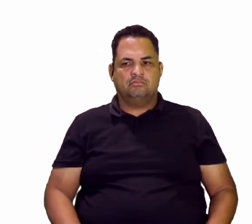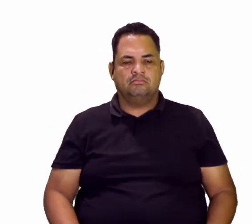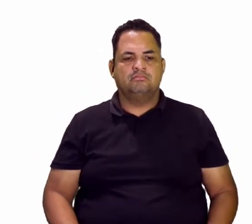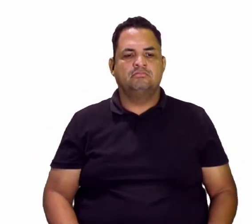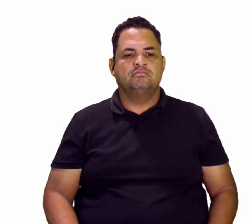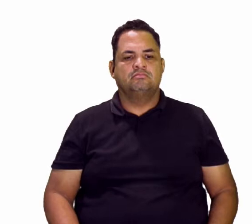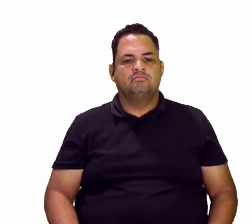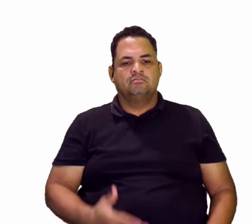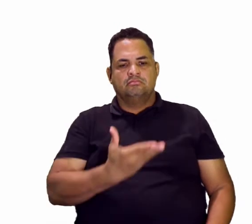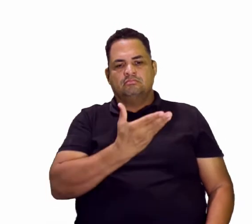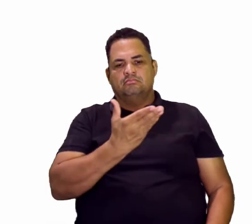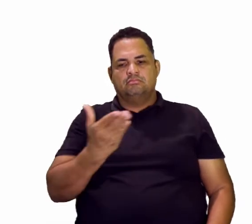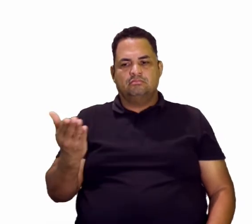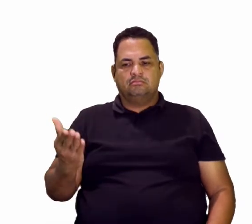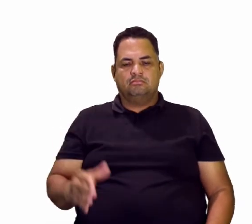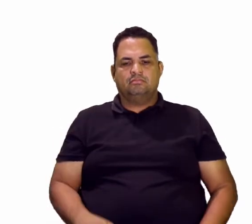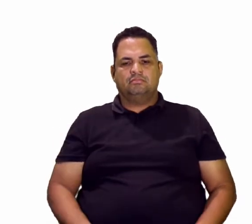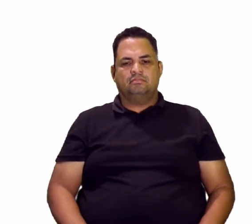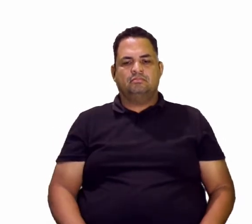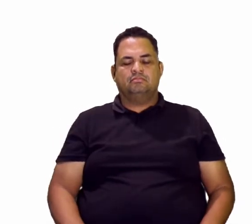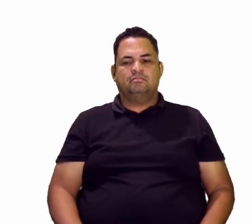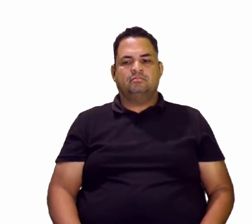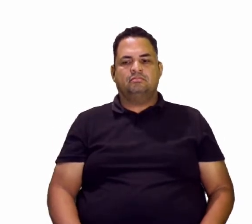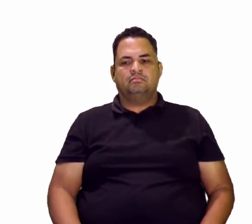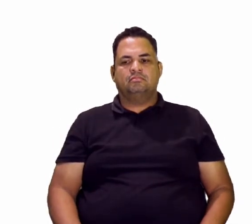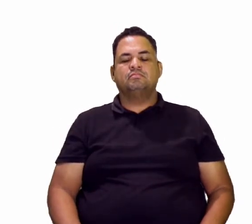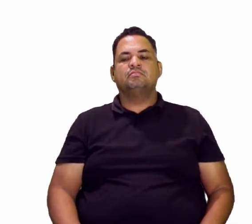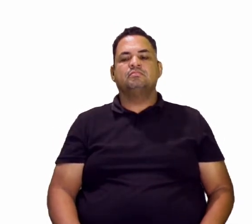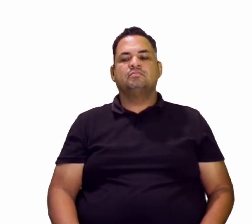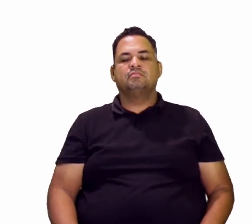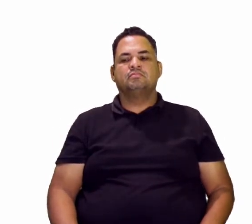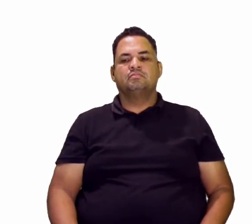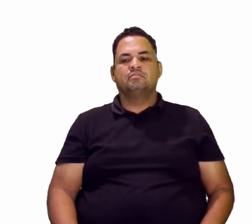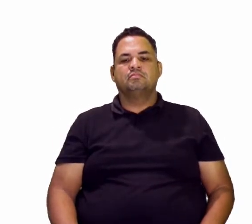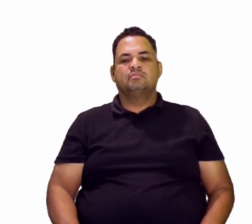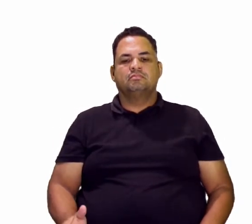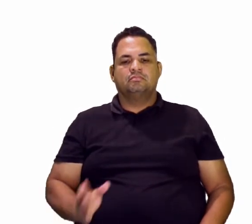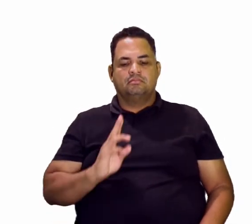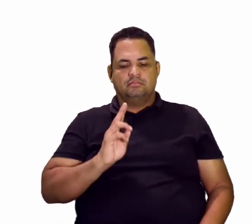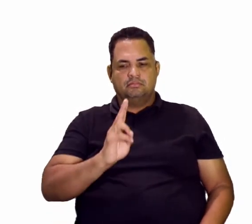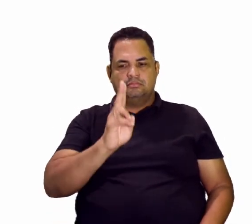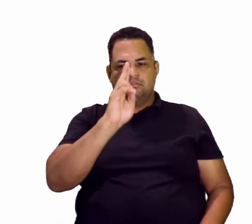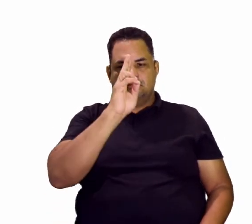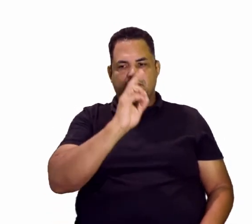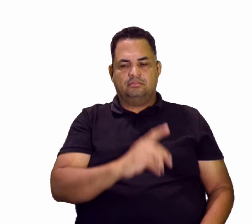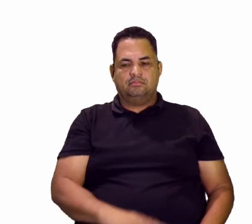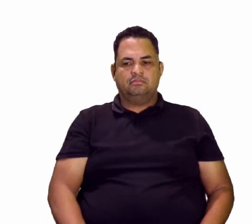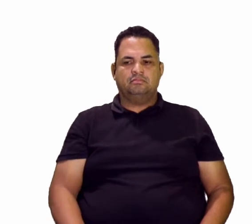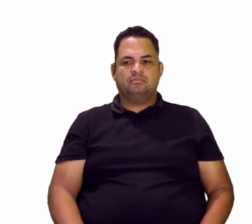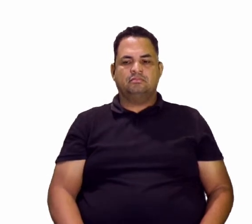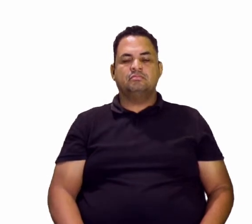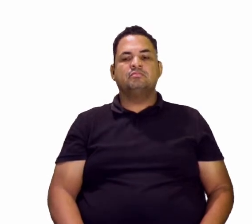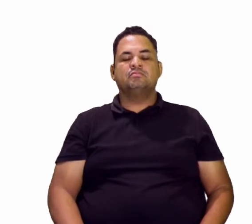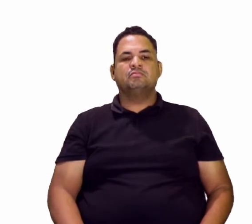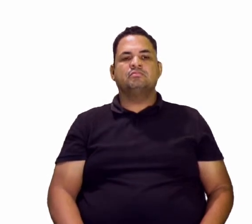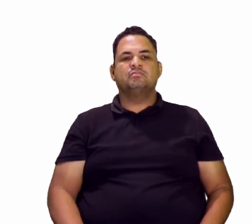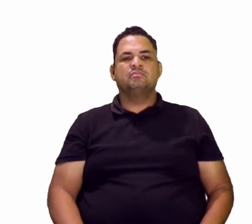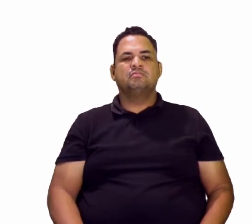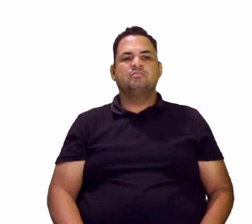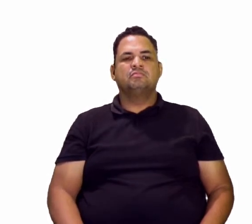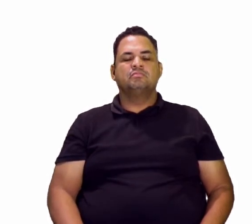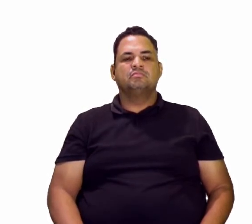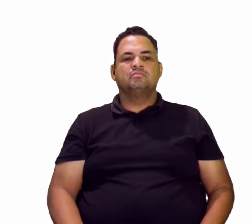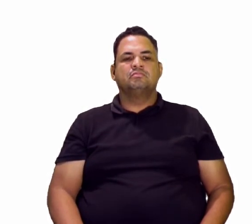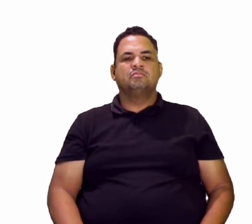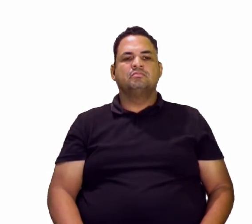Parasitas intracelulares obrigatórios. Vamos seguindo? Tudo bem até aí?